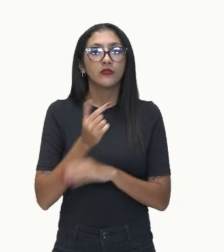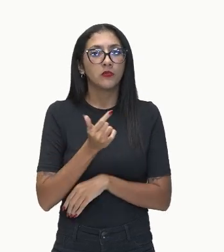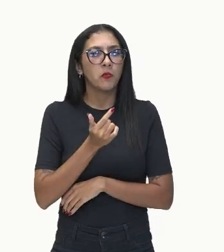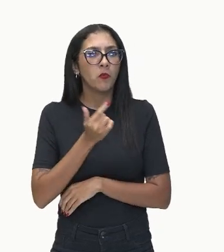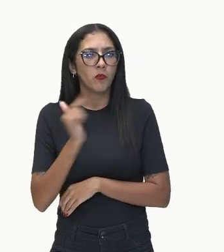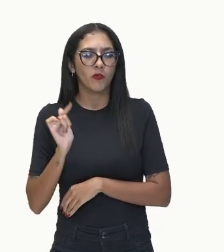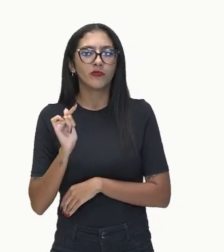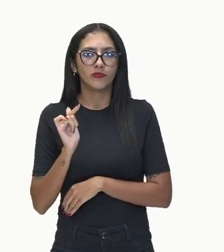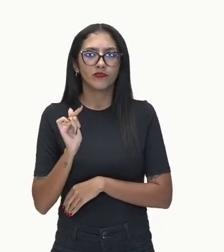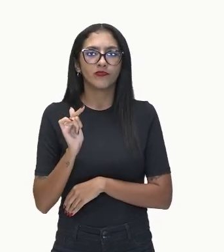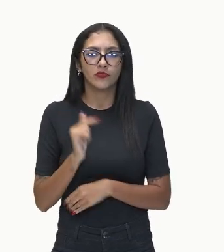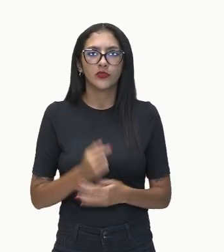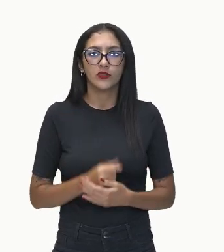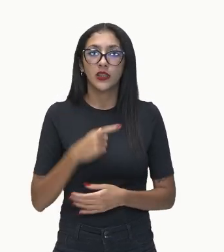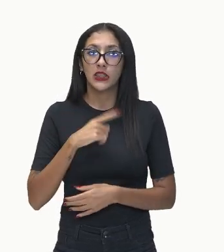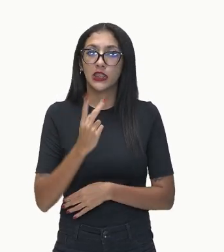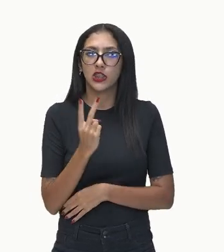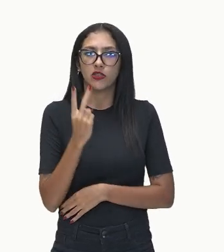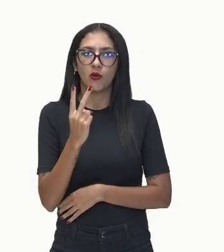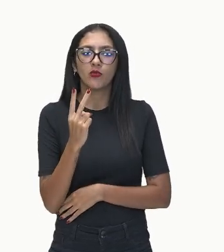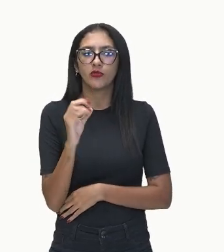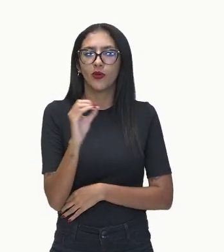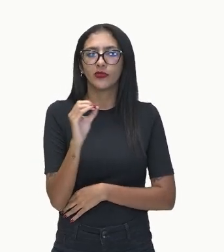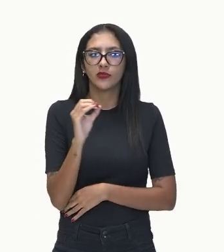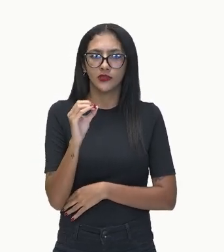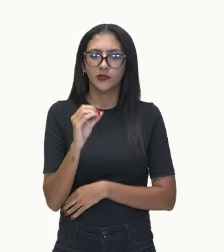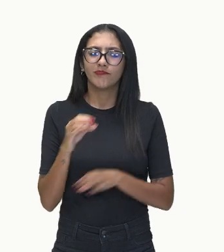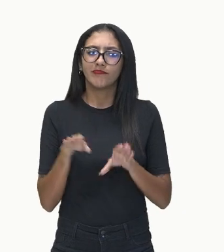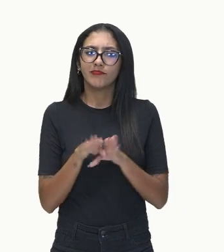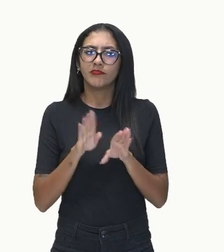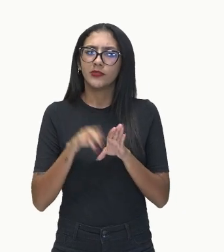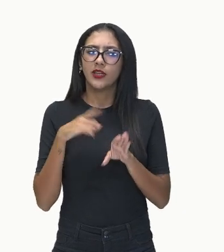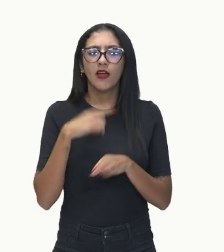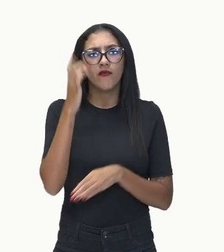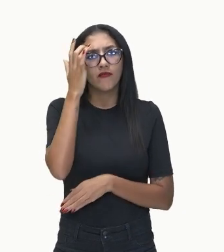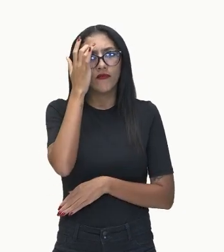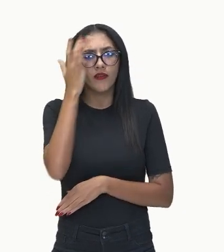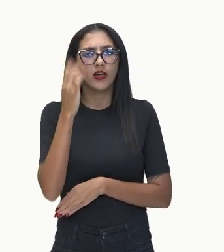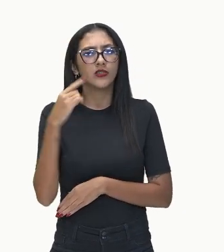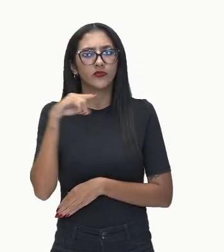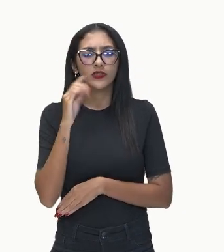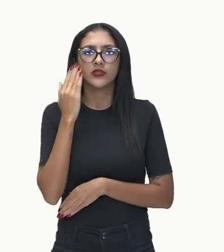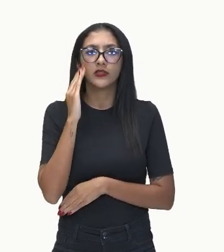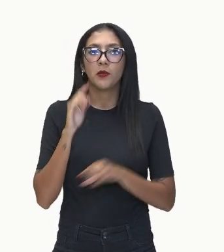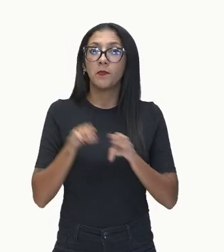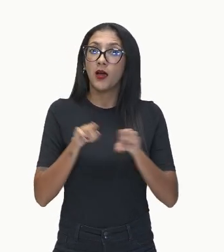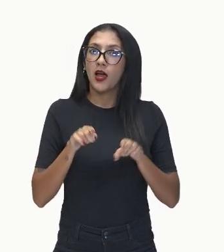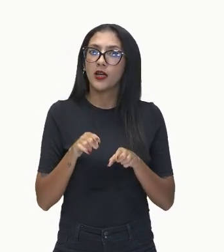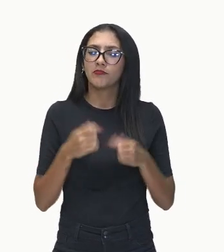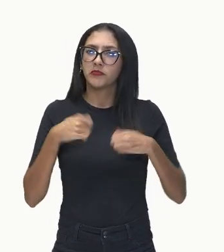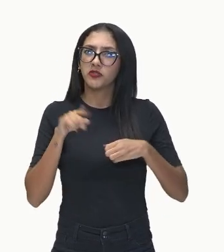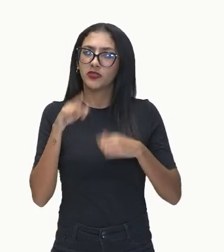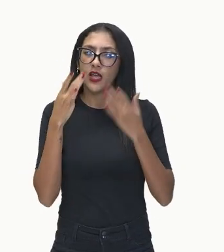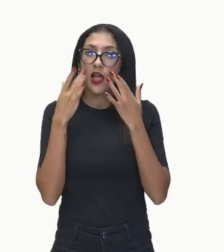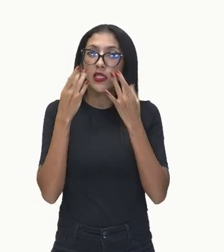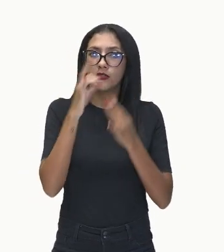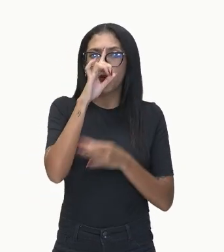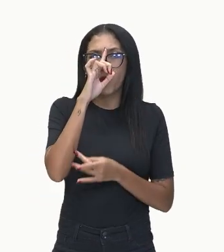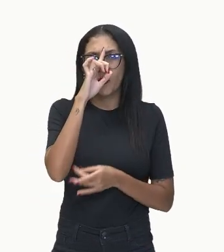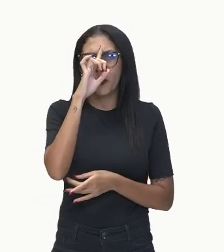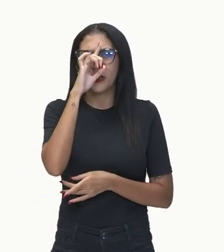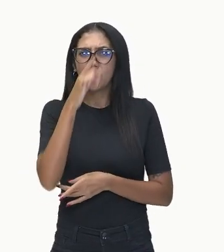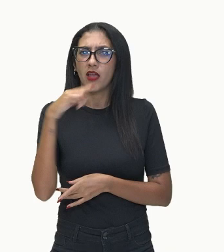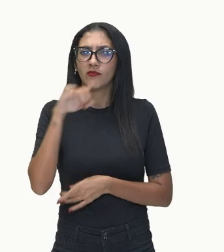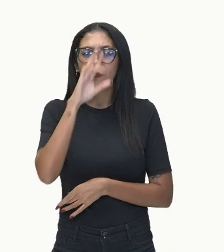eles têm 2 oxigênios. Também bem simples de identificar, mas cuidado para não confundir com os ésteres. Os